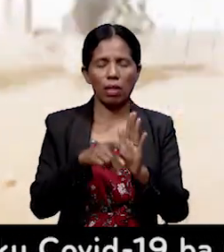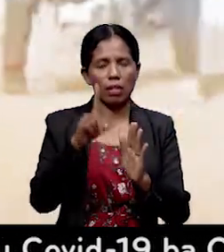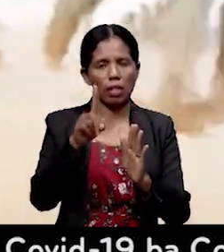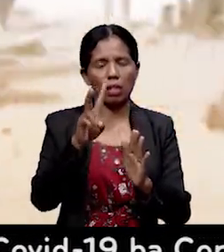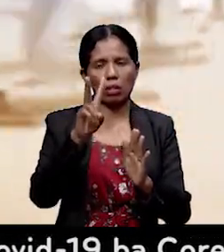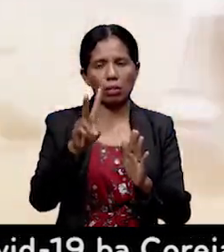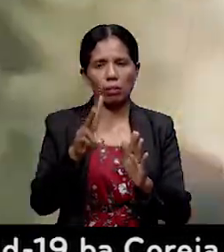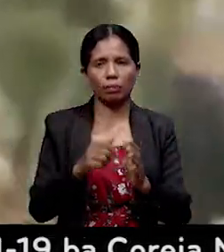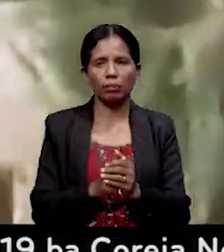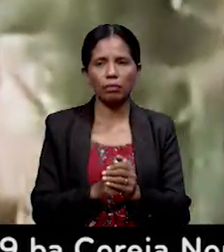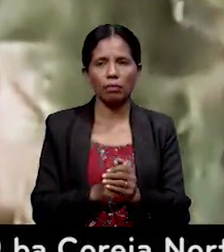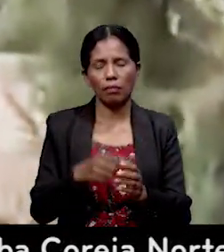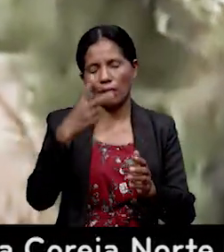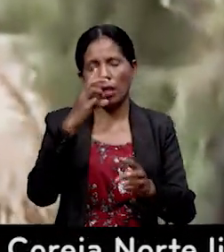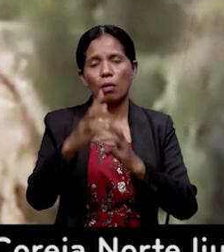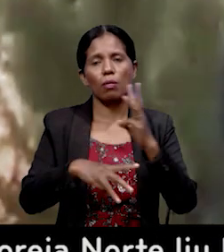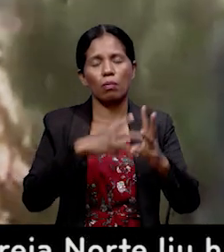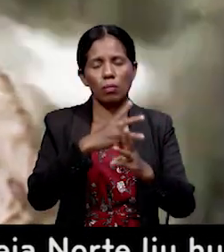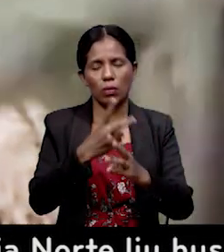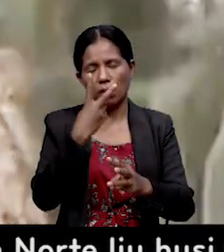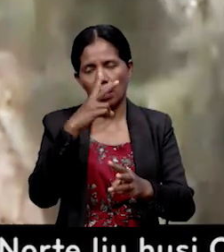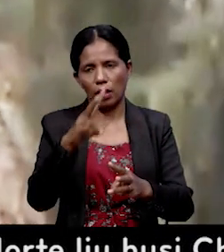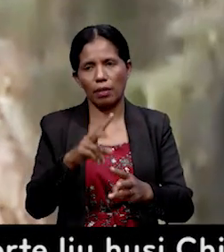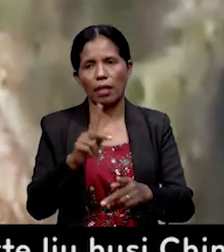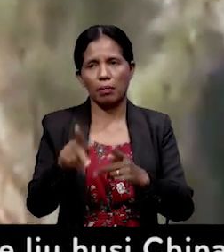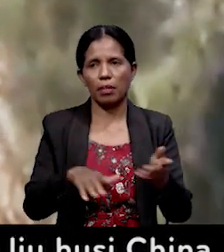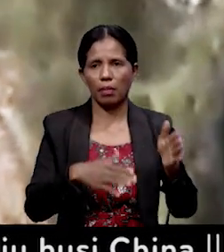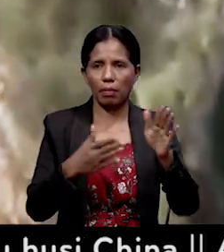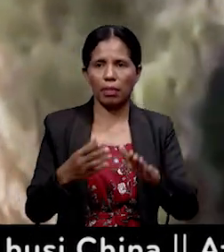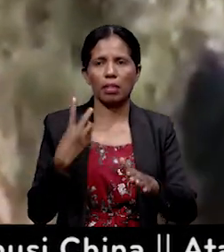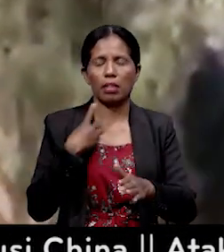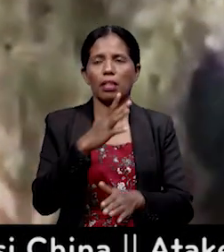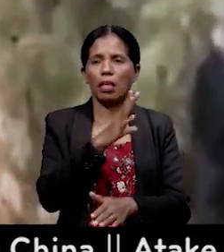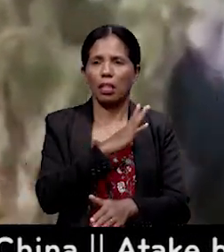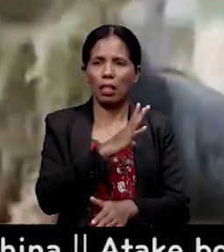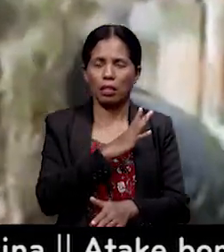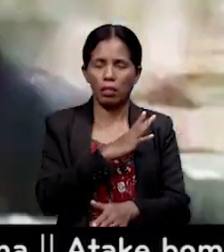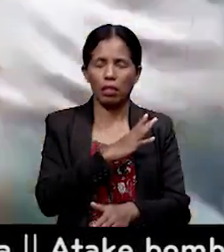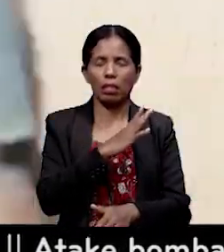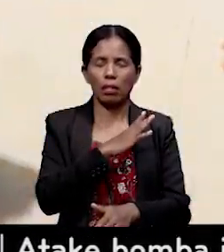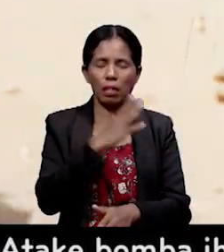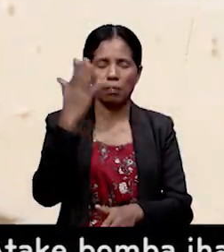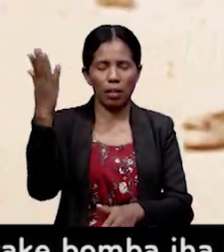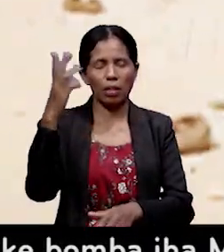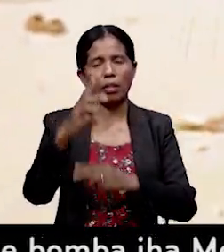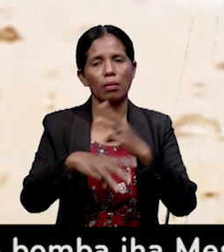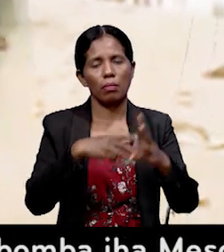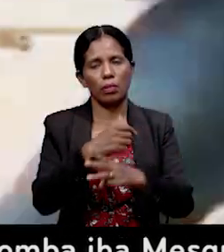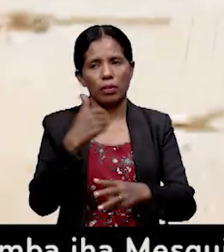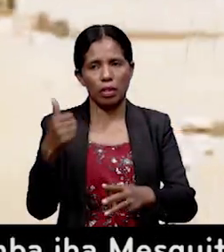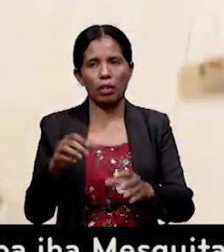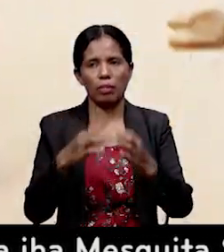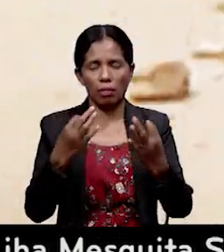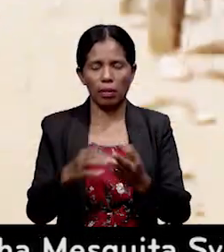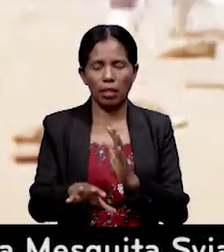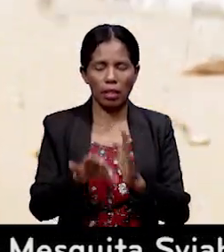do comundo tomac. Sirabe mateona, ita hein kata iana mundu sinu. Balum, familia hetana ni